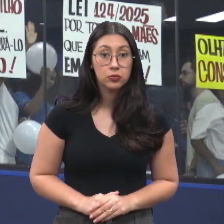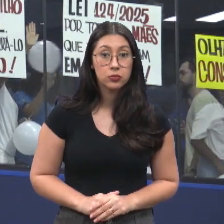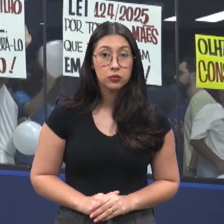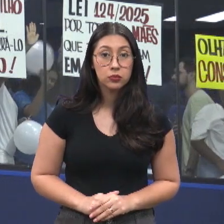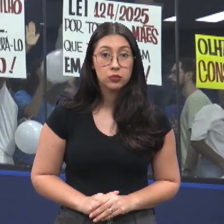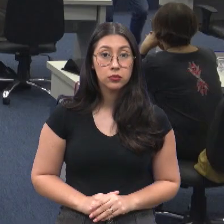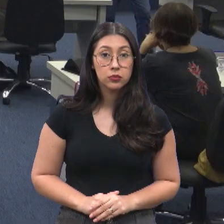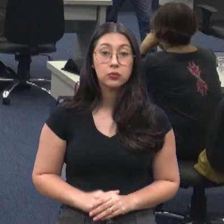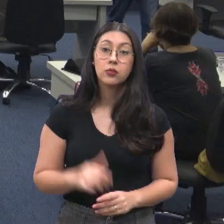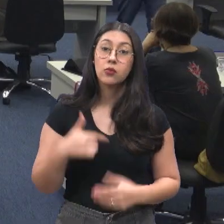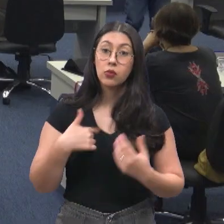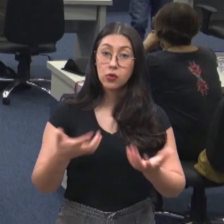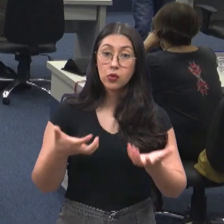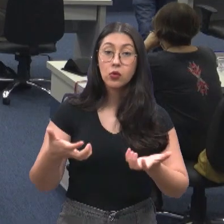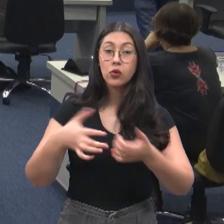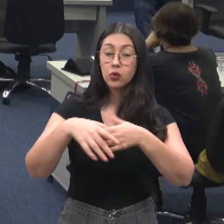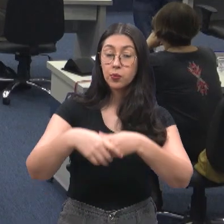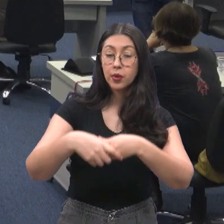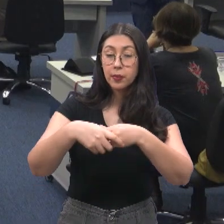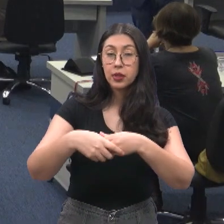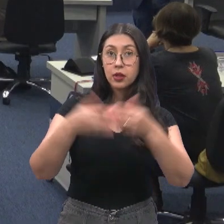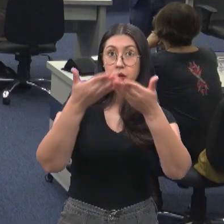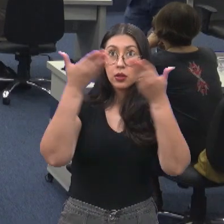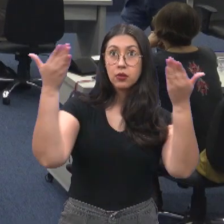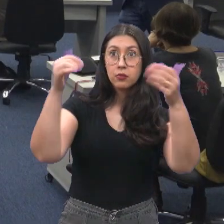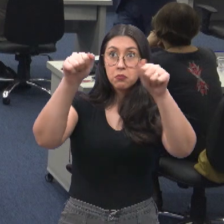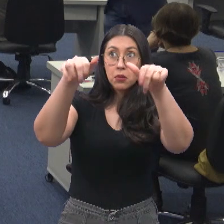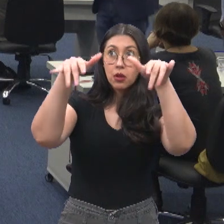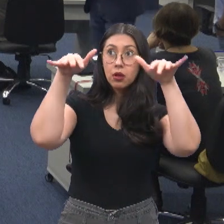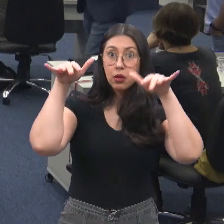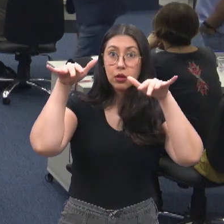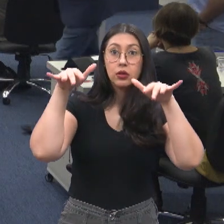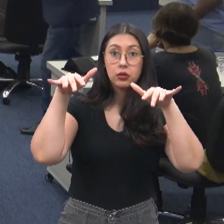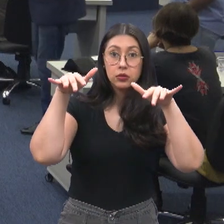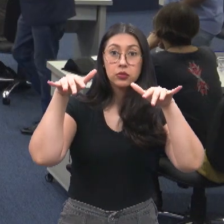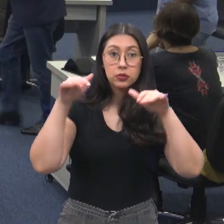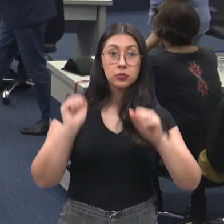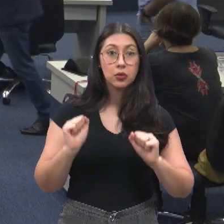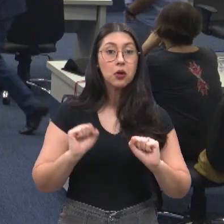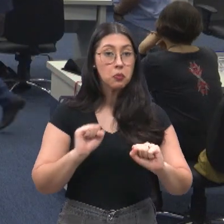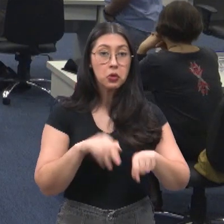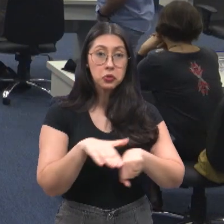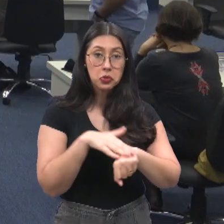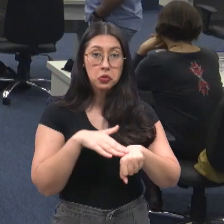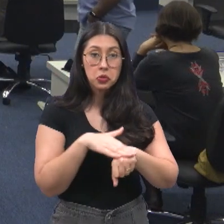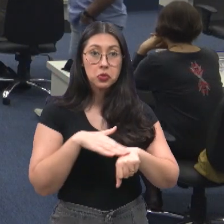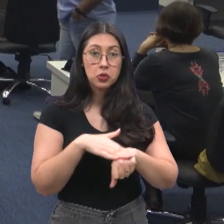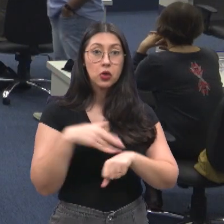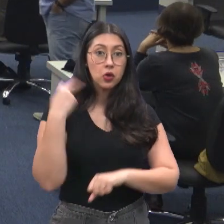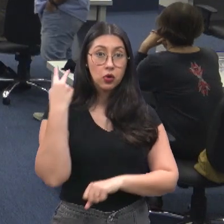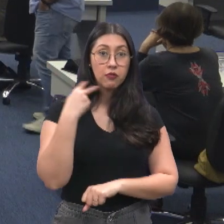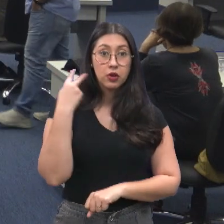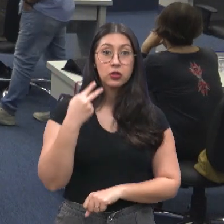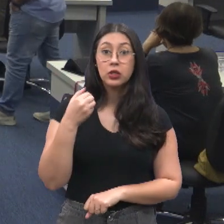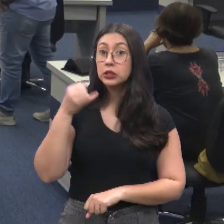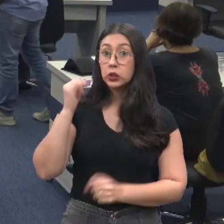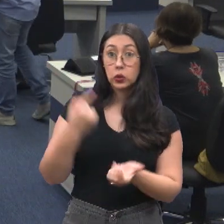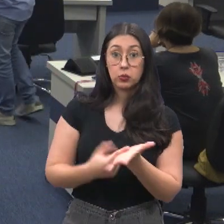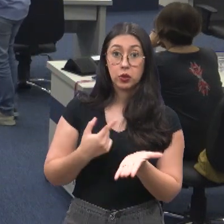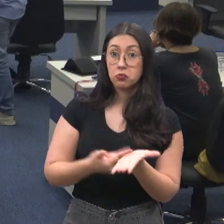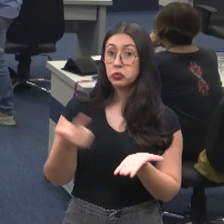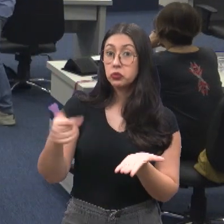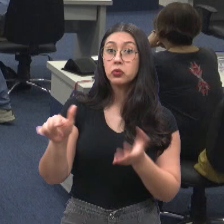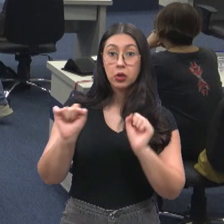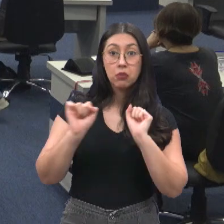Quero cumprimentar todos vocês aí da galeria, o pedido do Sérgio. Sérgio, você fala com os nobres pares, aqueles que não tiver o compromisso e quiser